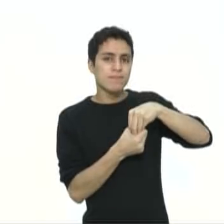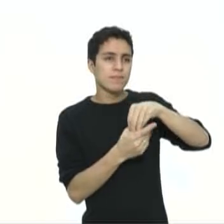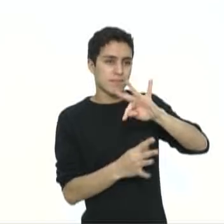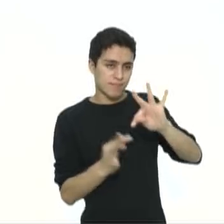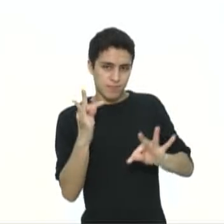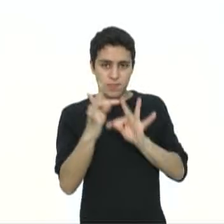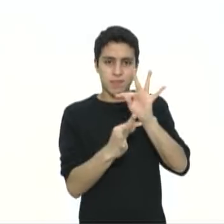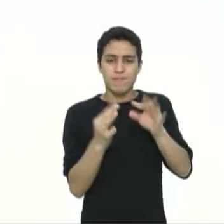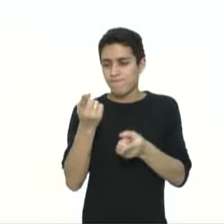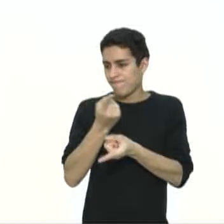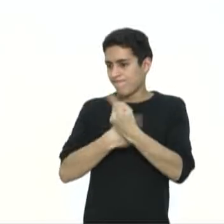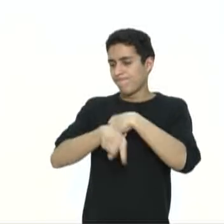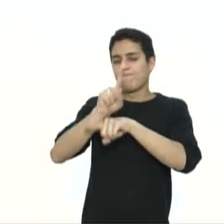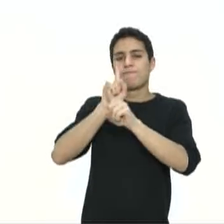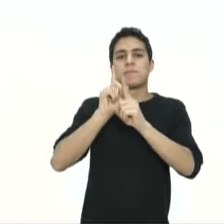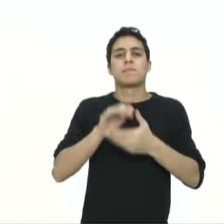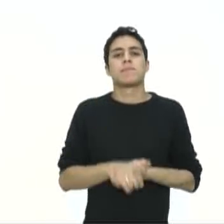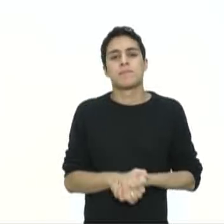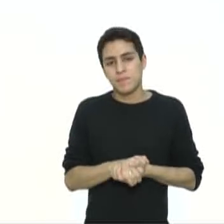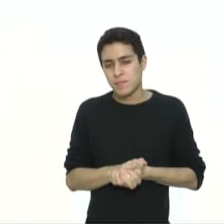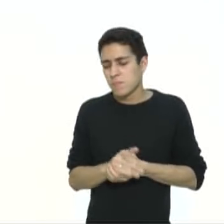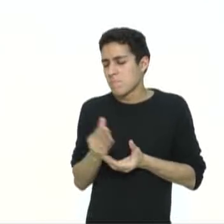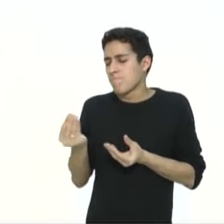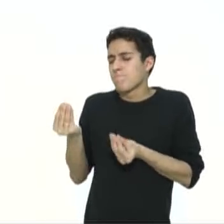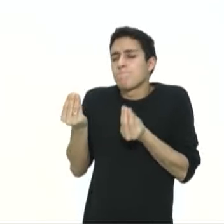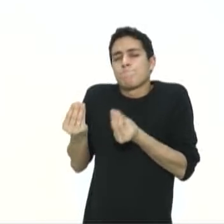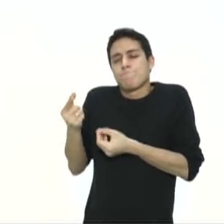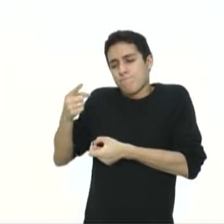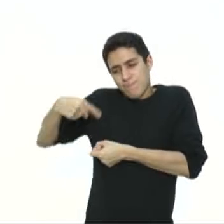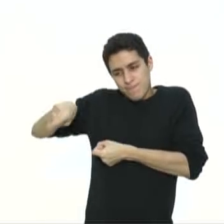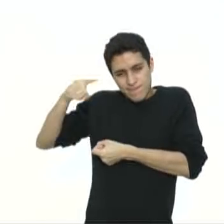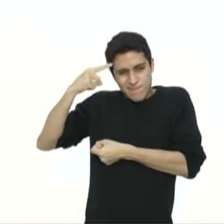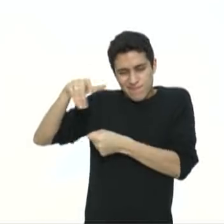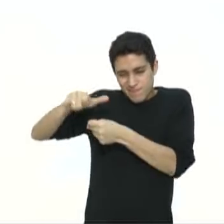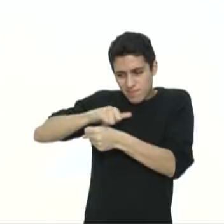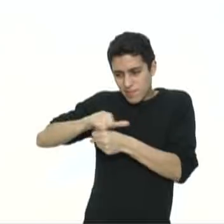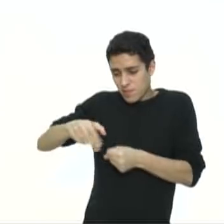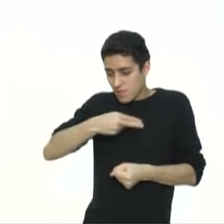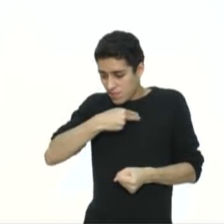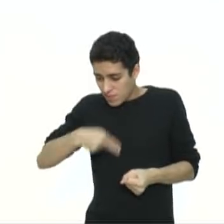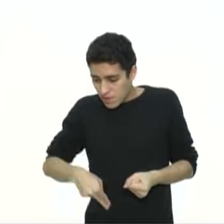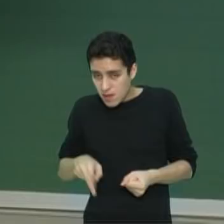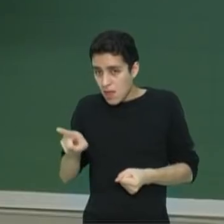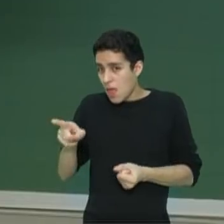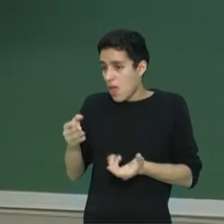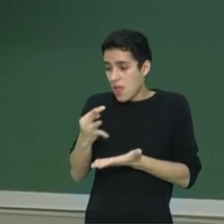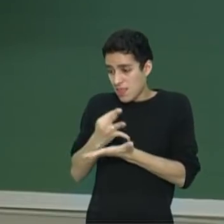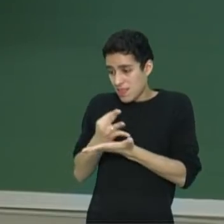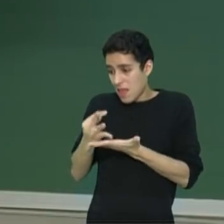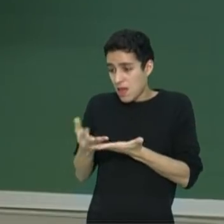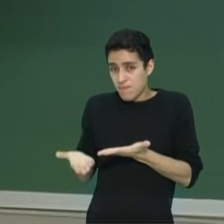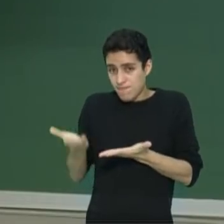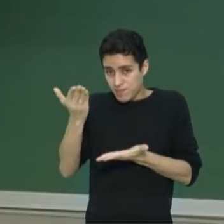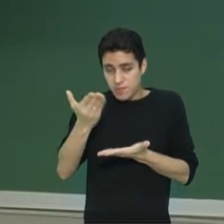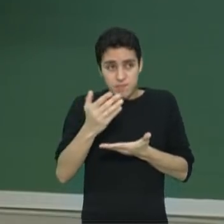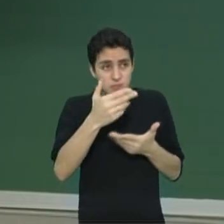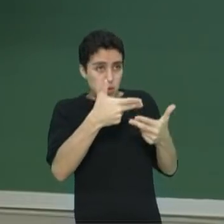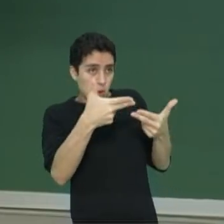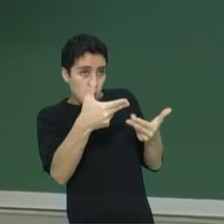direto em tecnologia. Qual foi a grande jogada da China? Ela não subiu as tarifas alfandegárias para a